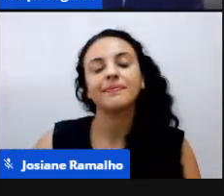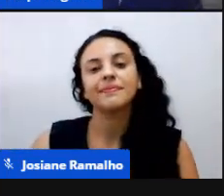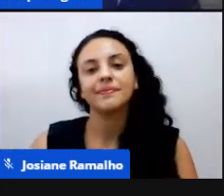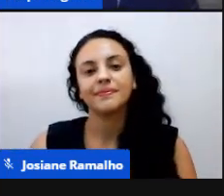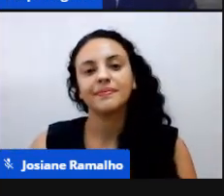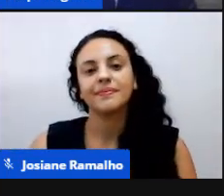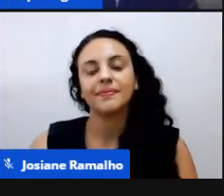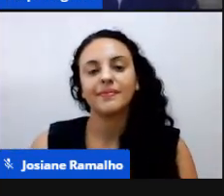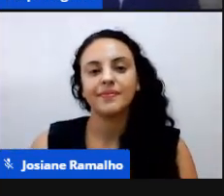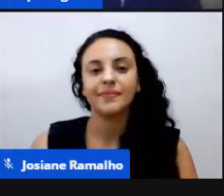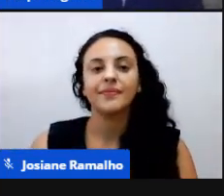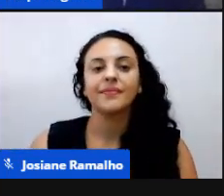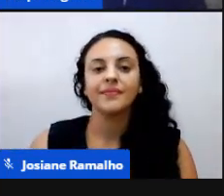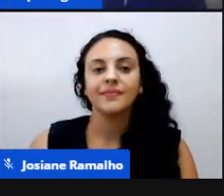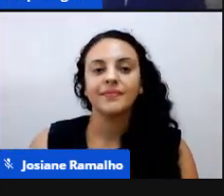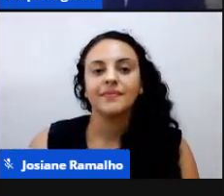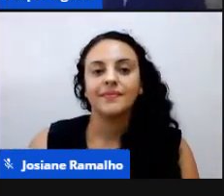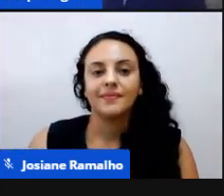Isso.